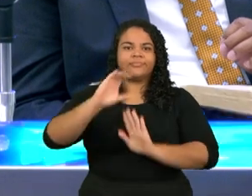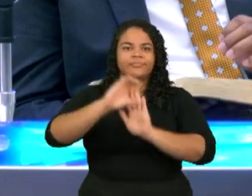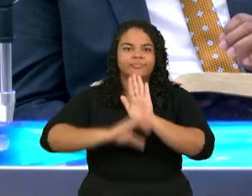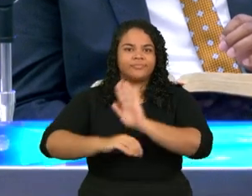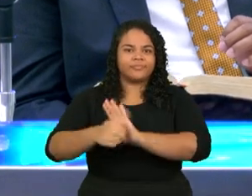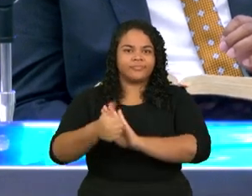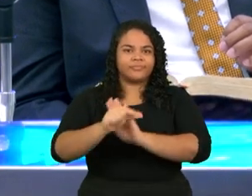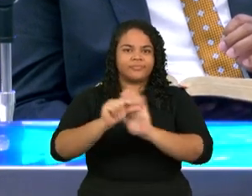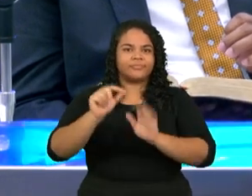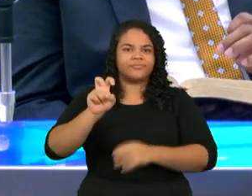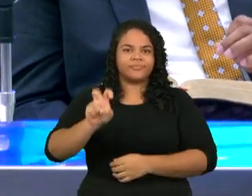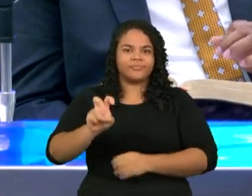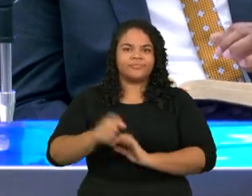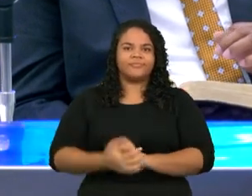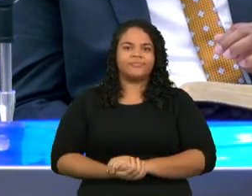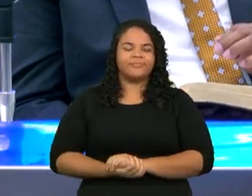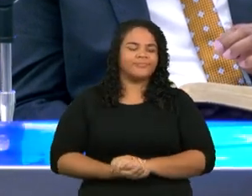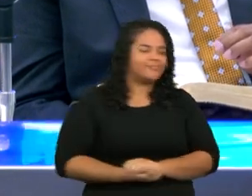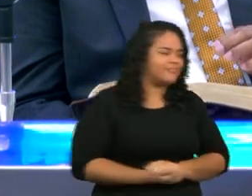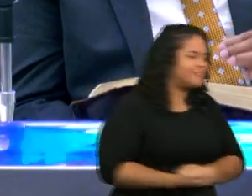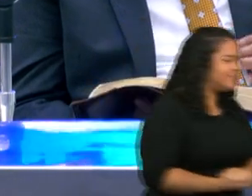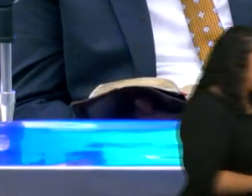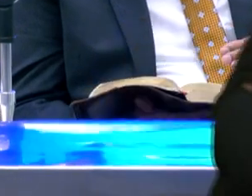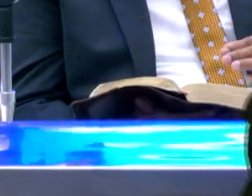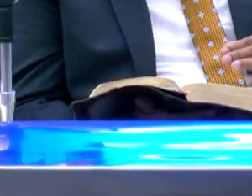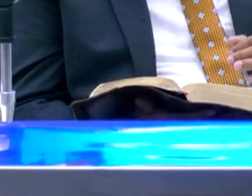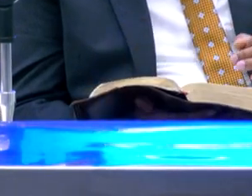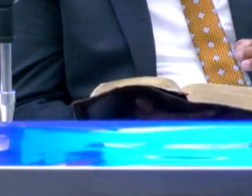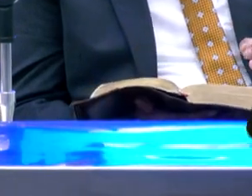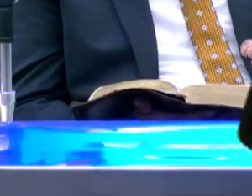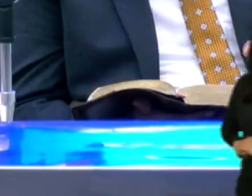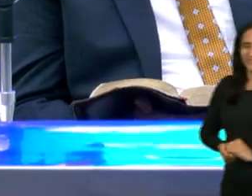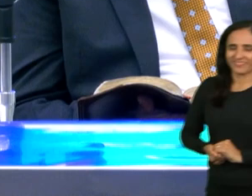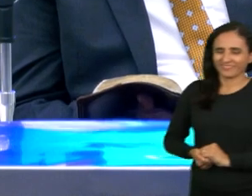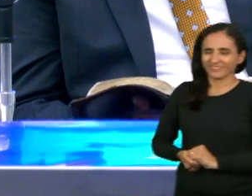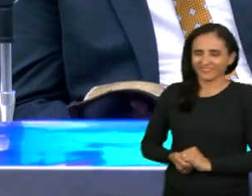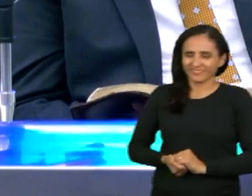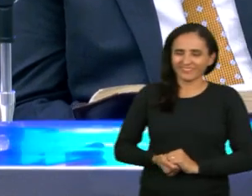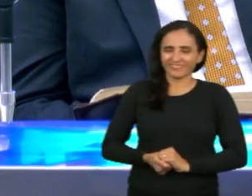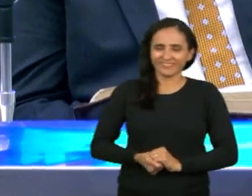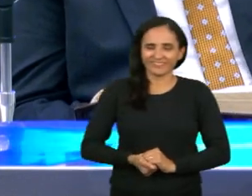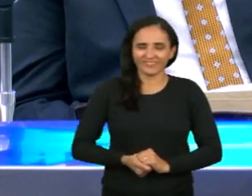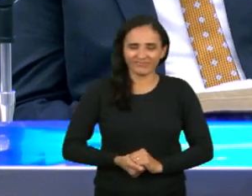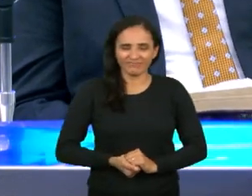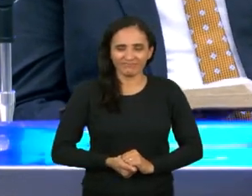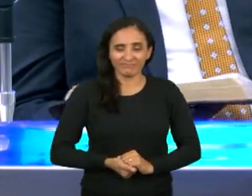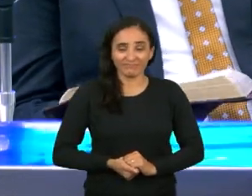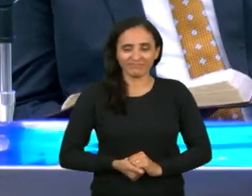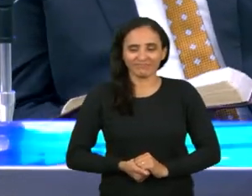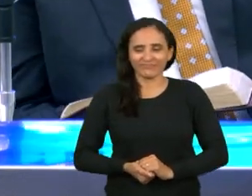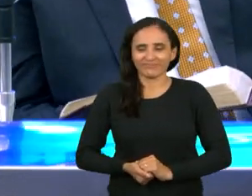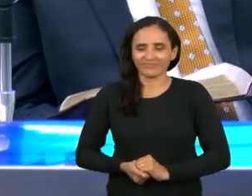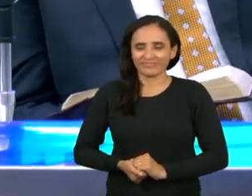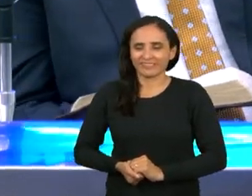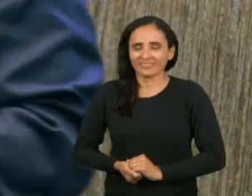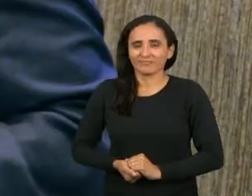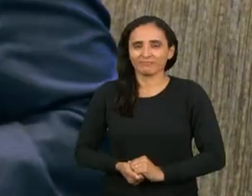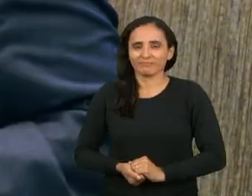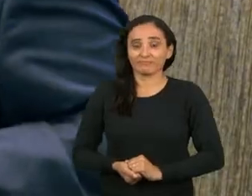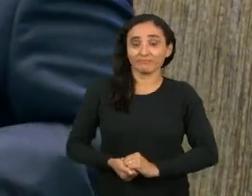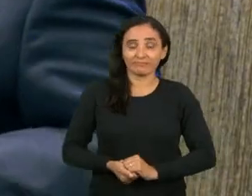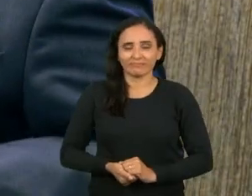o Versículo 5 que os seus filhos a sua família se reunia periodicamente para